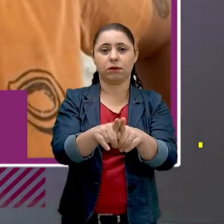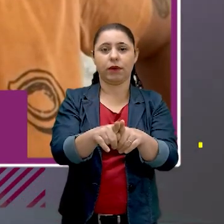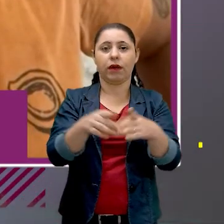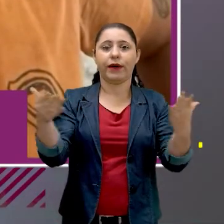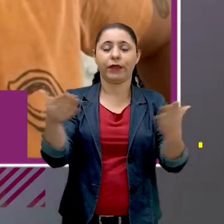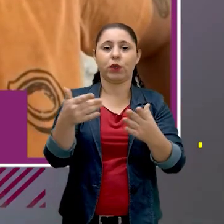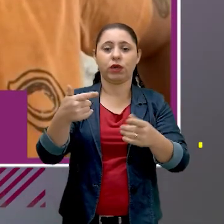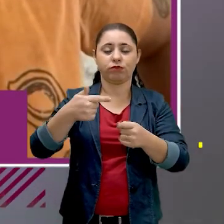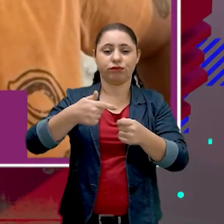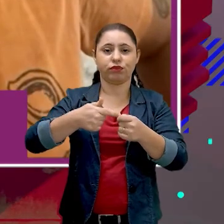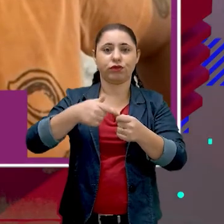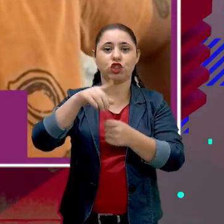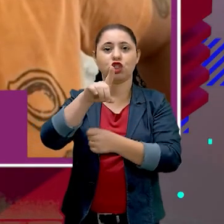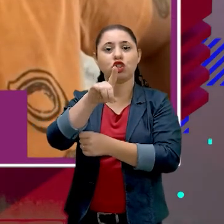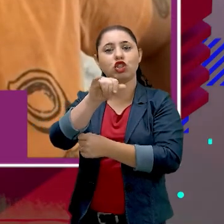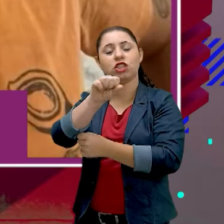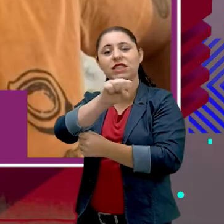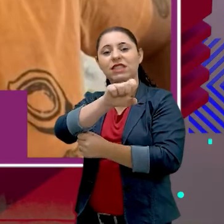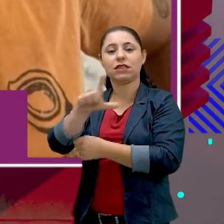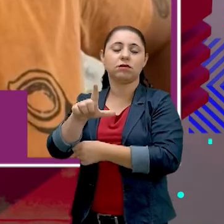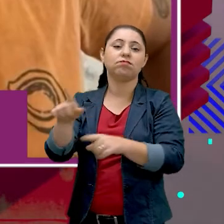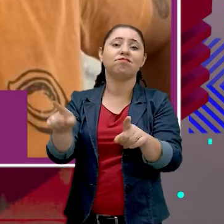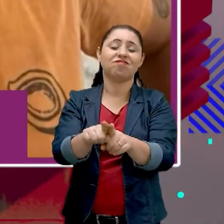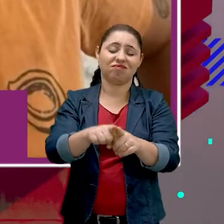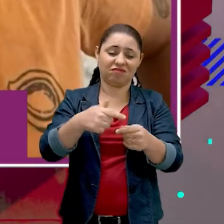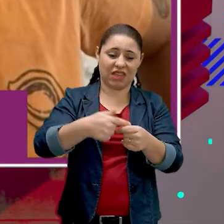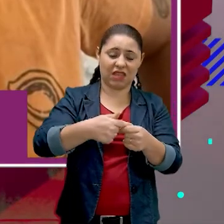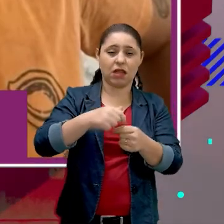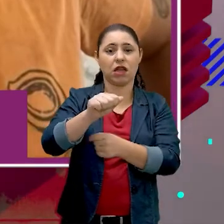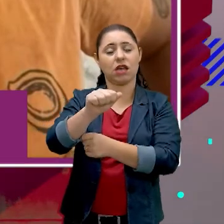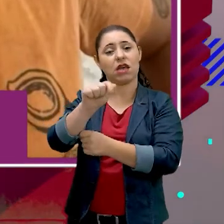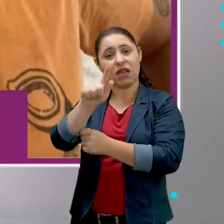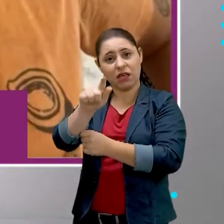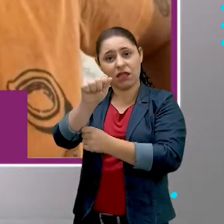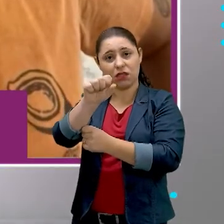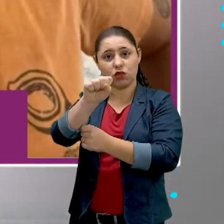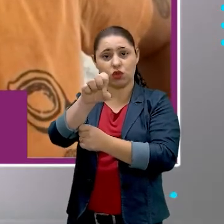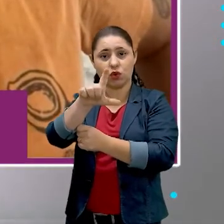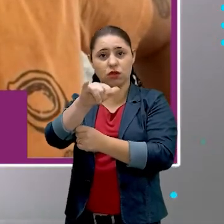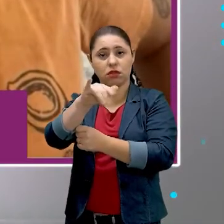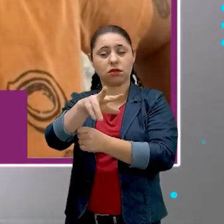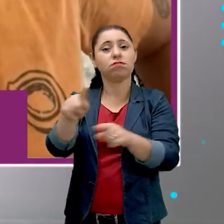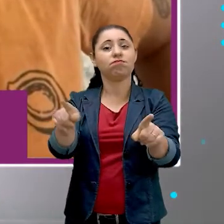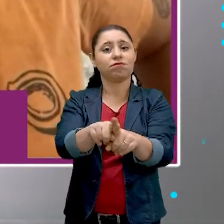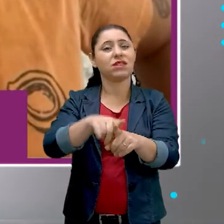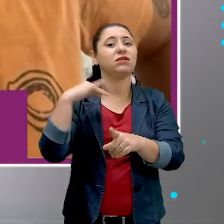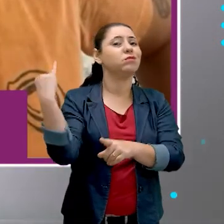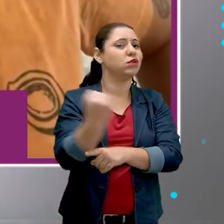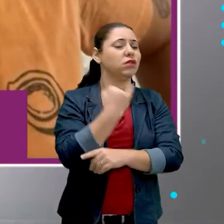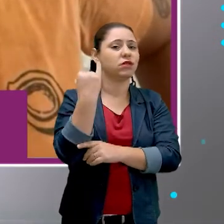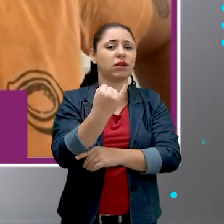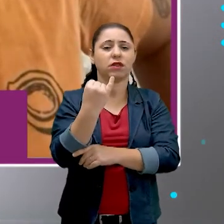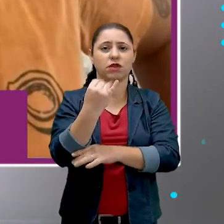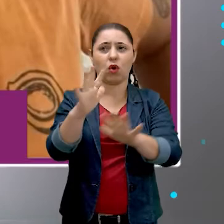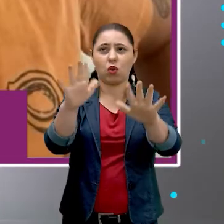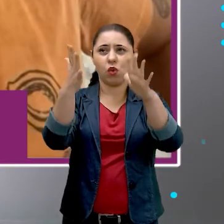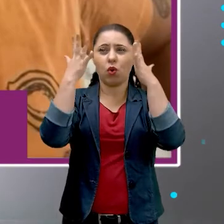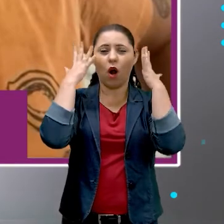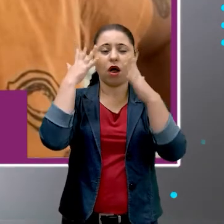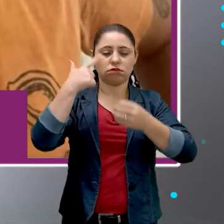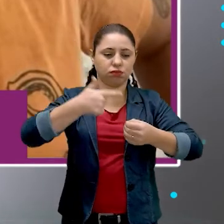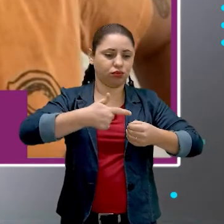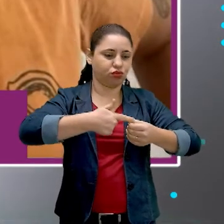aí refém desse óleo diesel e não apenas da gasolina, né, mas o óleo diesel é muito importante para a produção agropecuária, também